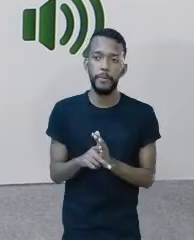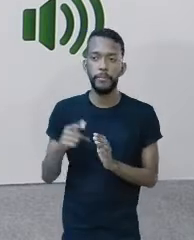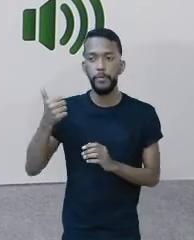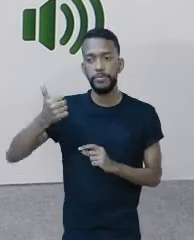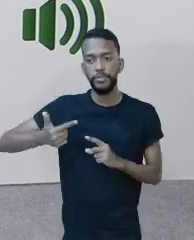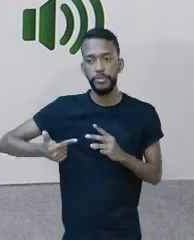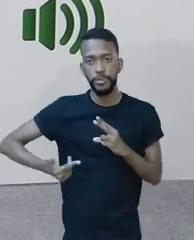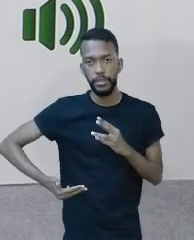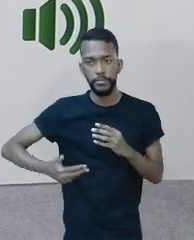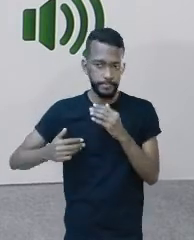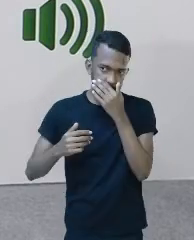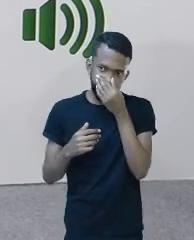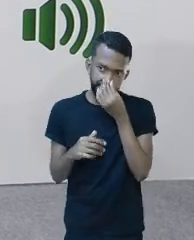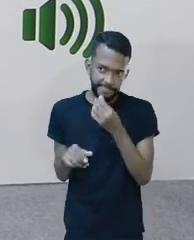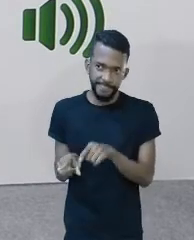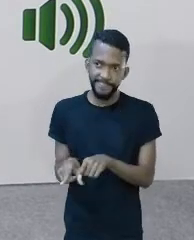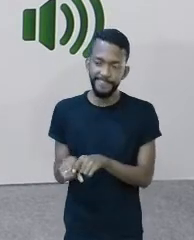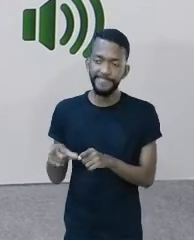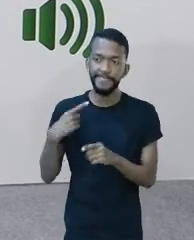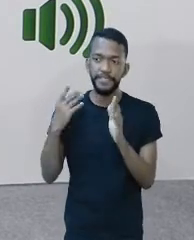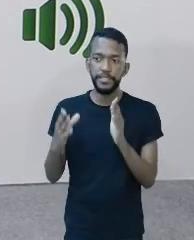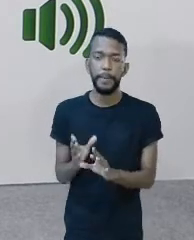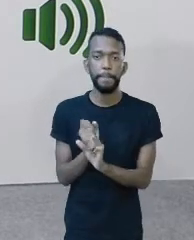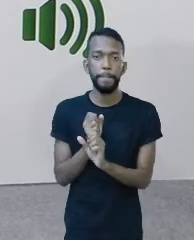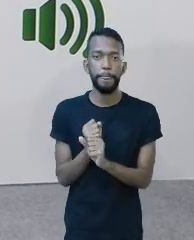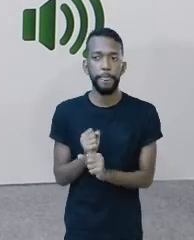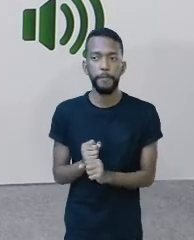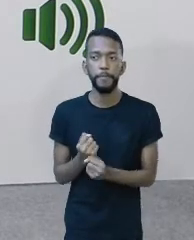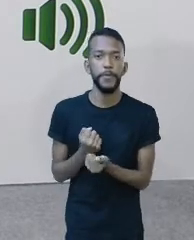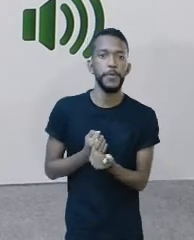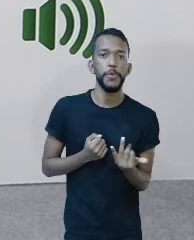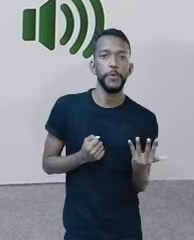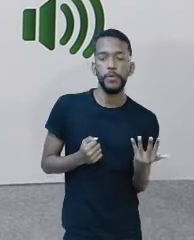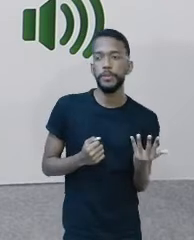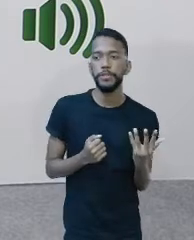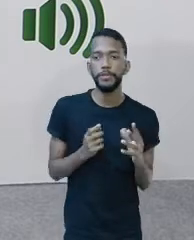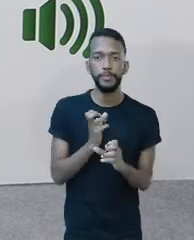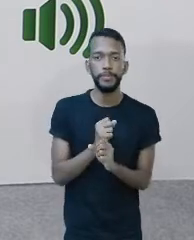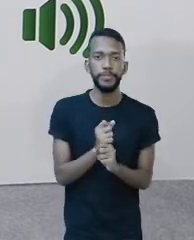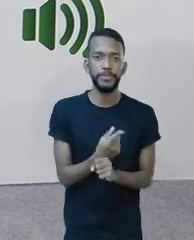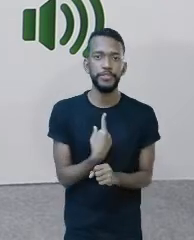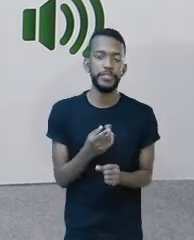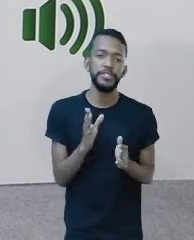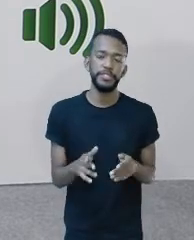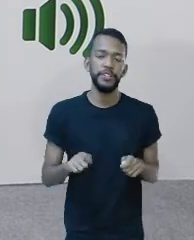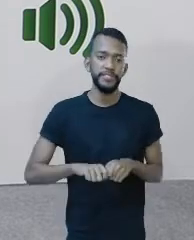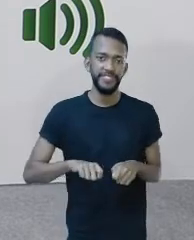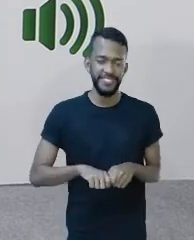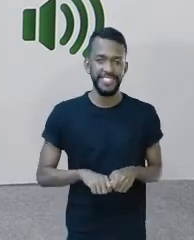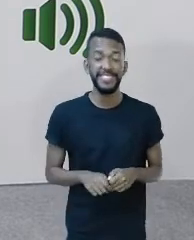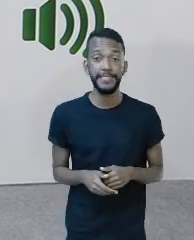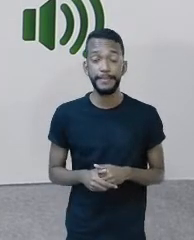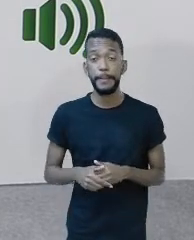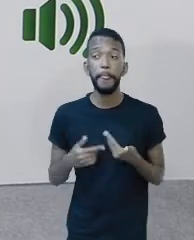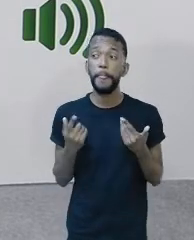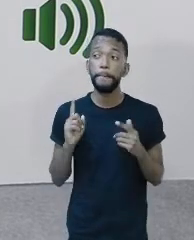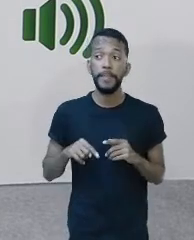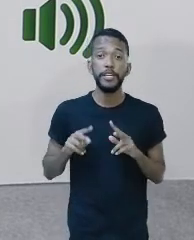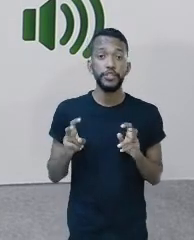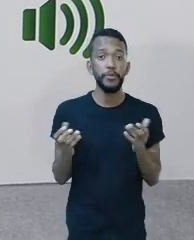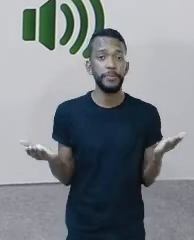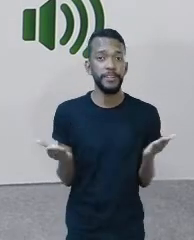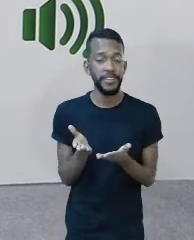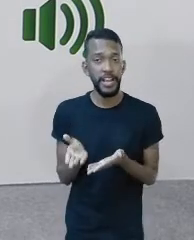indicam ordem. E também aqui a pontuação, quantos pontos nós fizemos na partida. E é sobre isso que nós